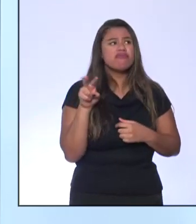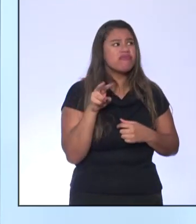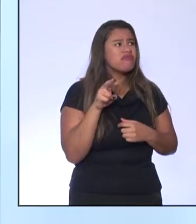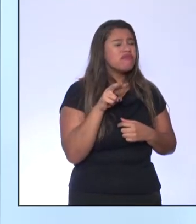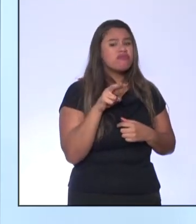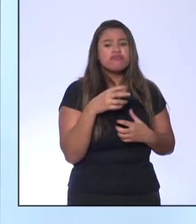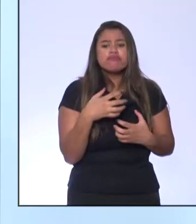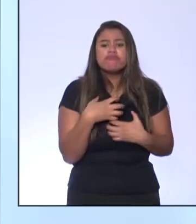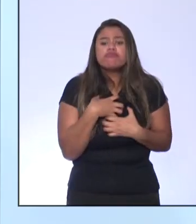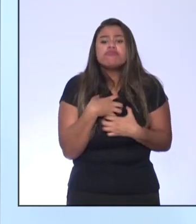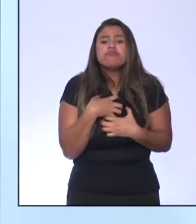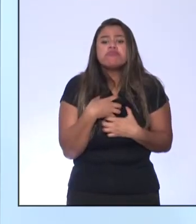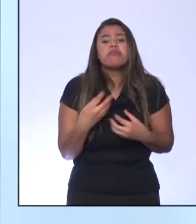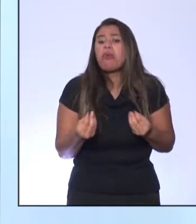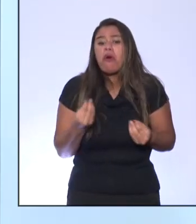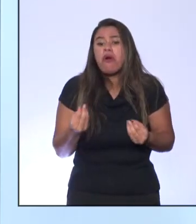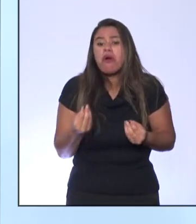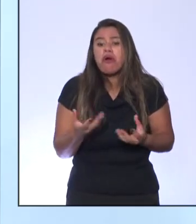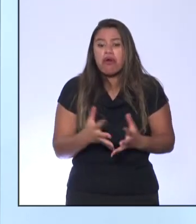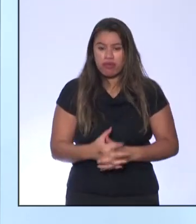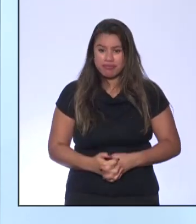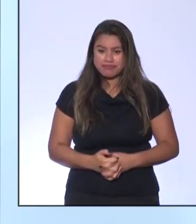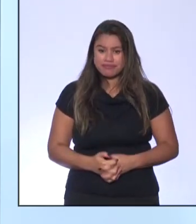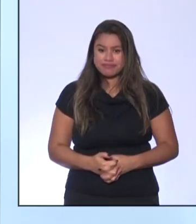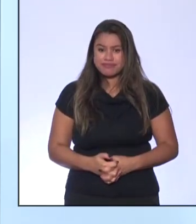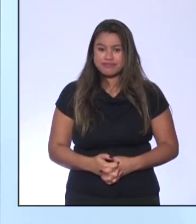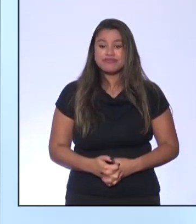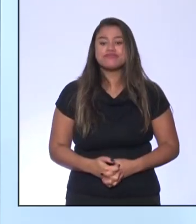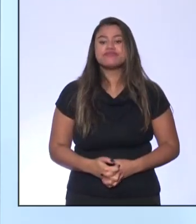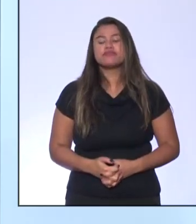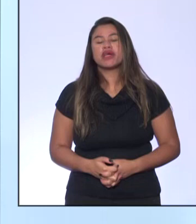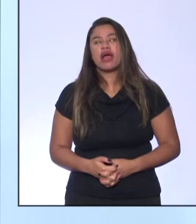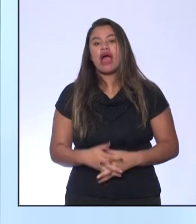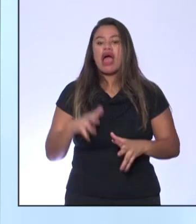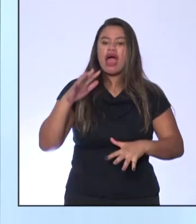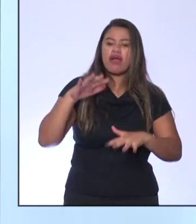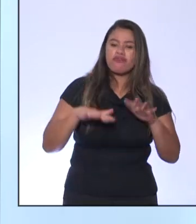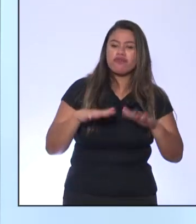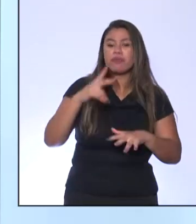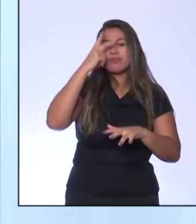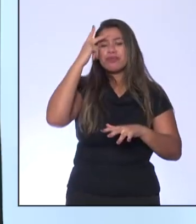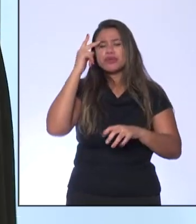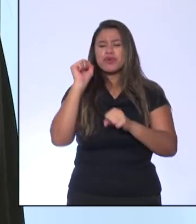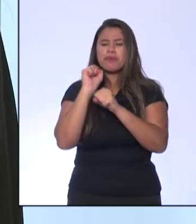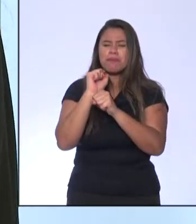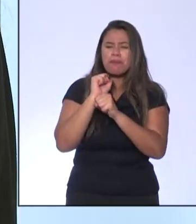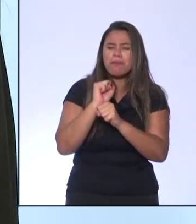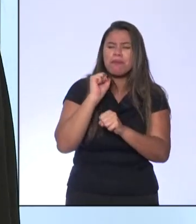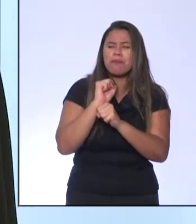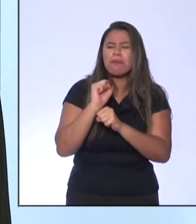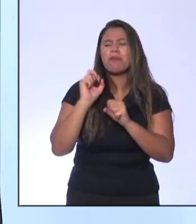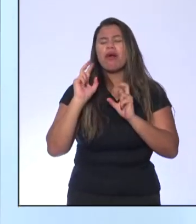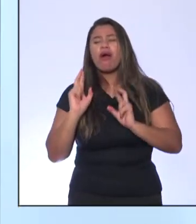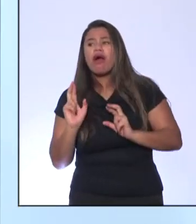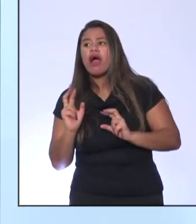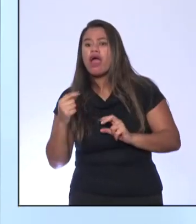expectativas. É sempre que a gente consegue alcançar as expectativas das